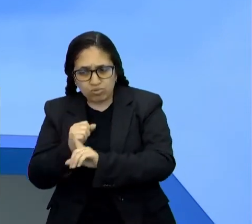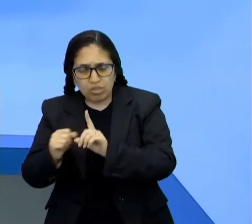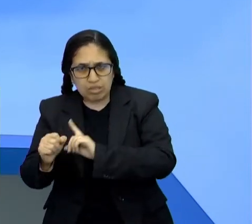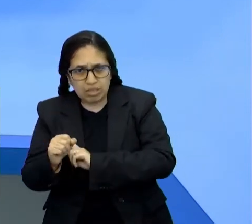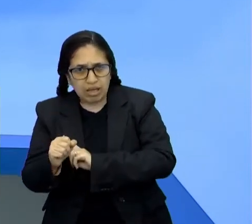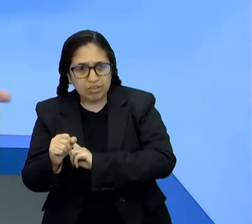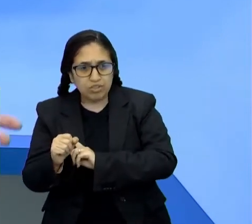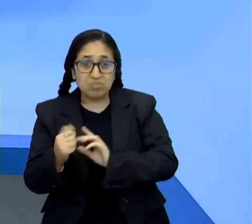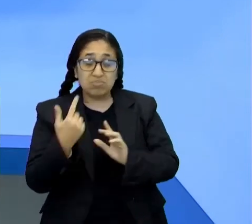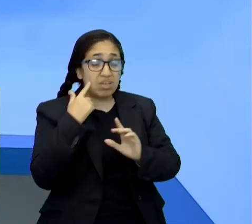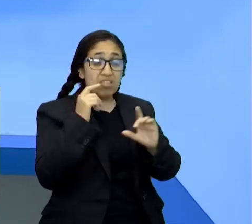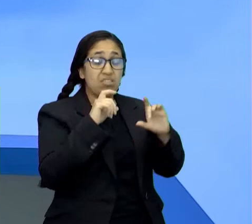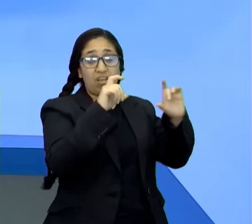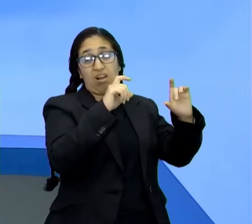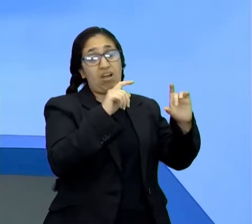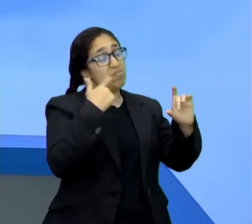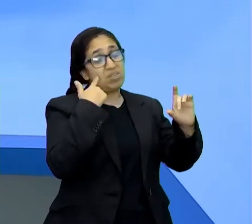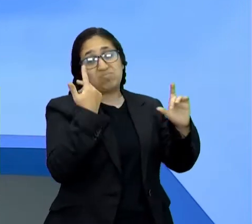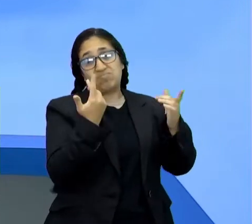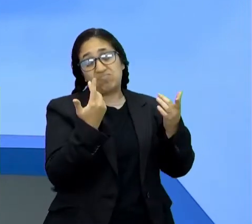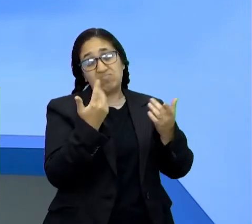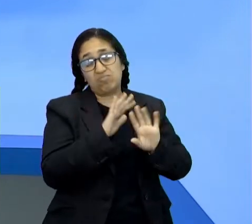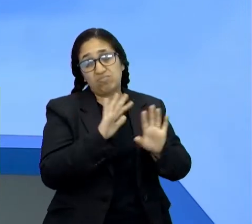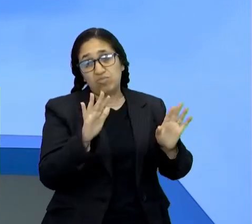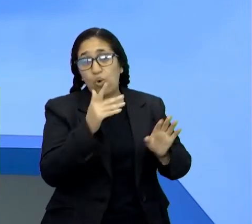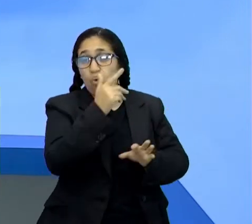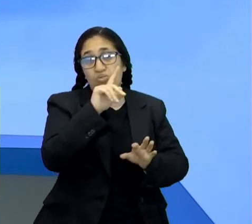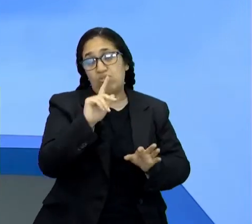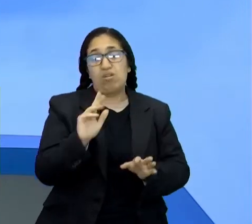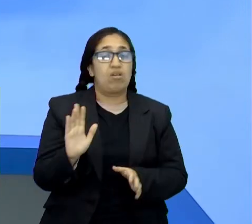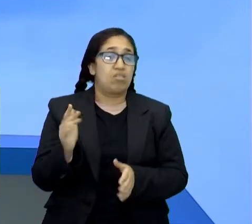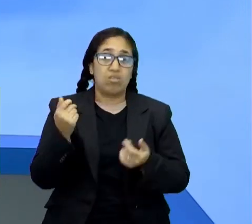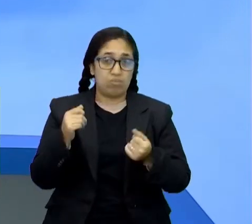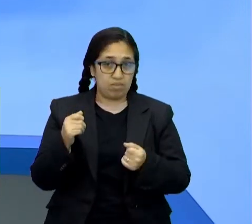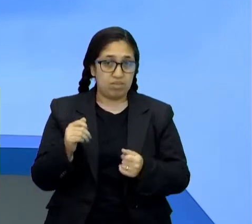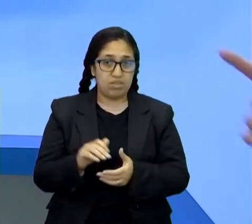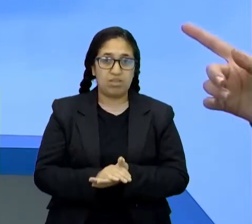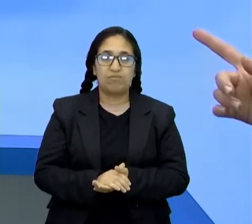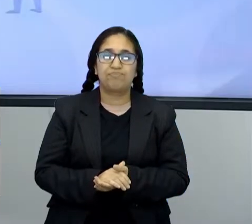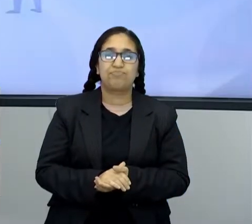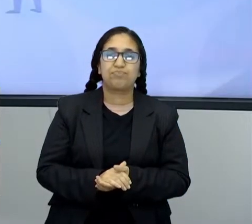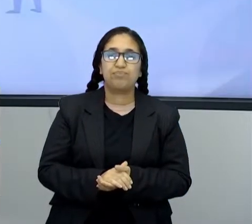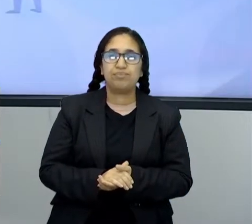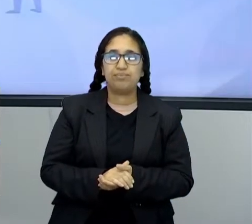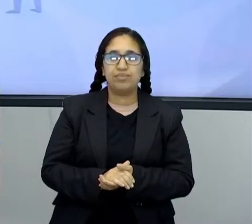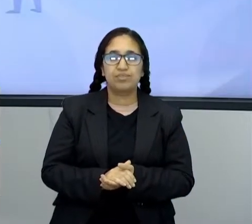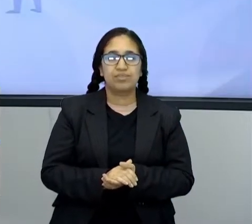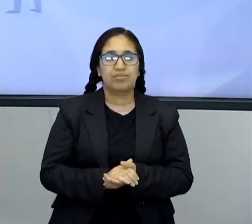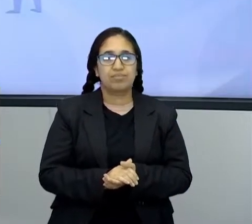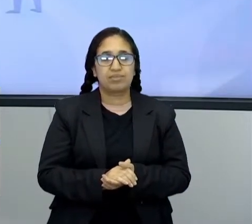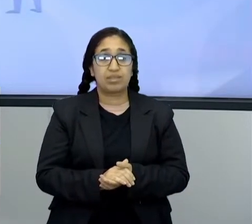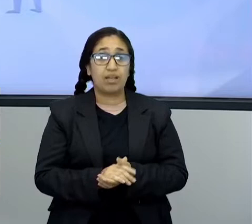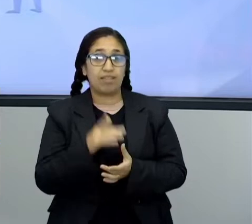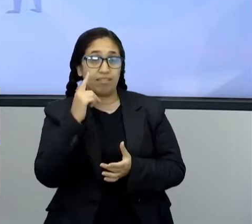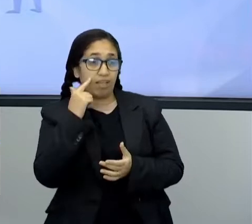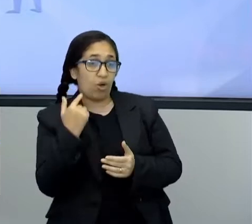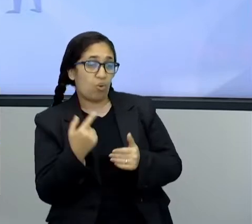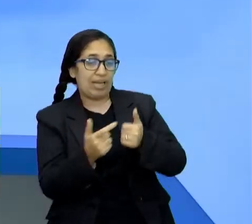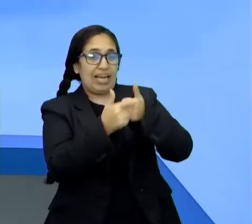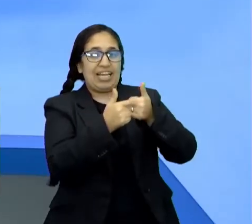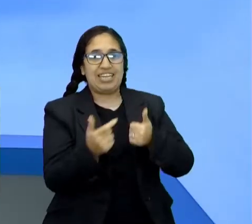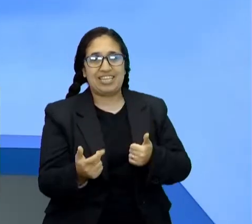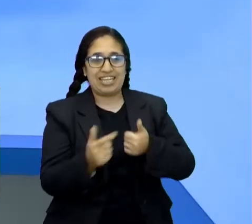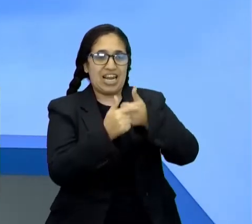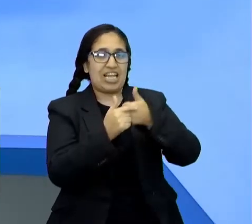tá lá, mas não chega a ser notícia. Então é uma outra definição, né? Acrescentando ao que a professora disse. A gente chama de caça-cliques, aprendemos aqui. O